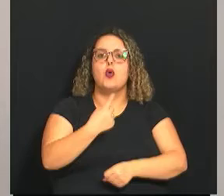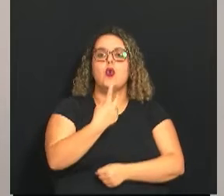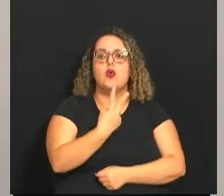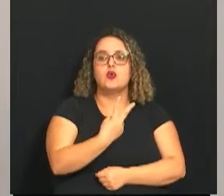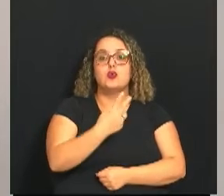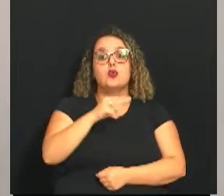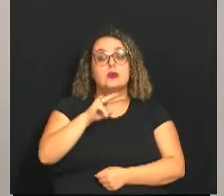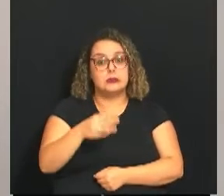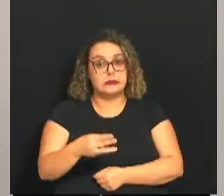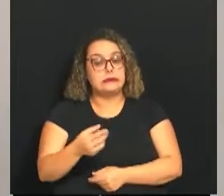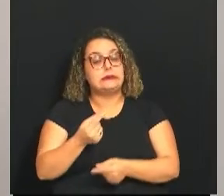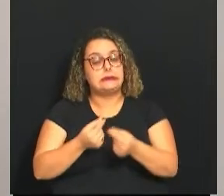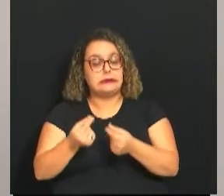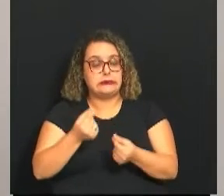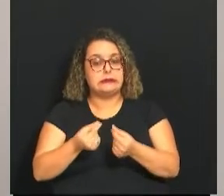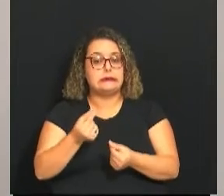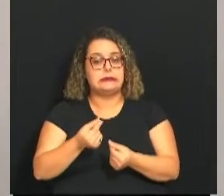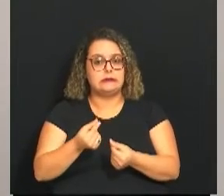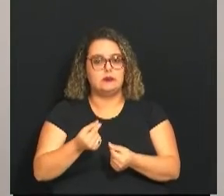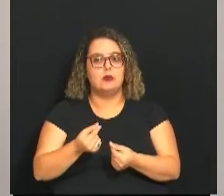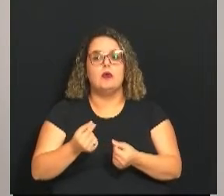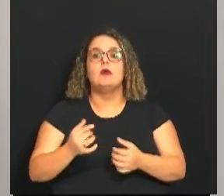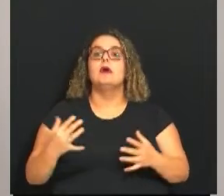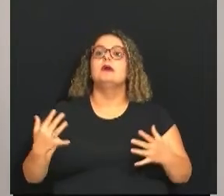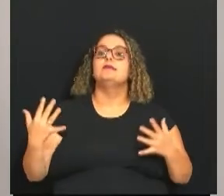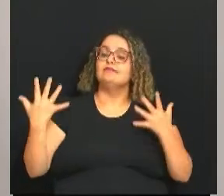de reais, vai trazer aquele ar bonito,